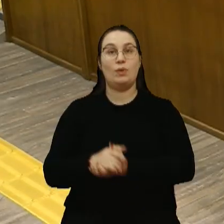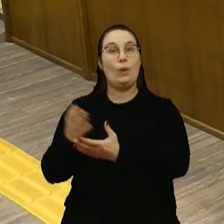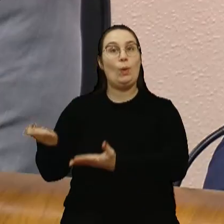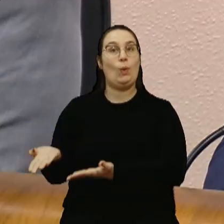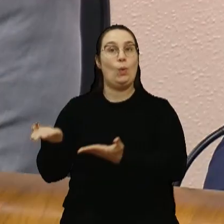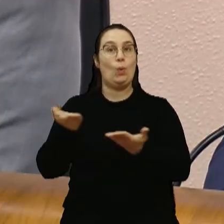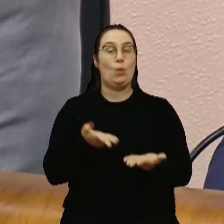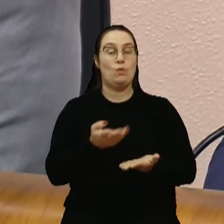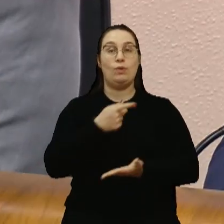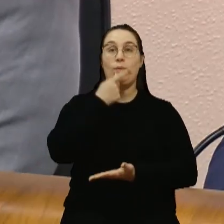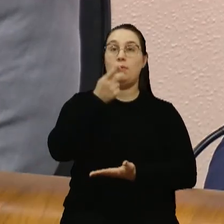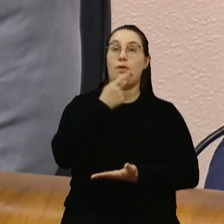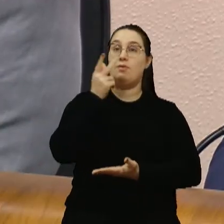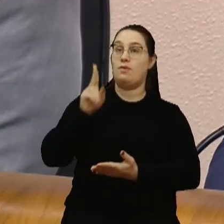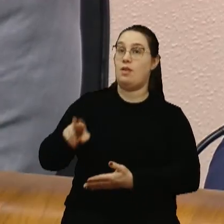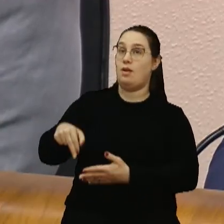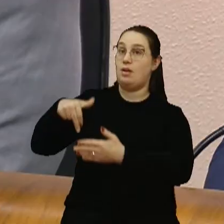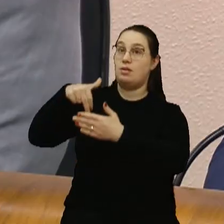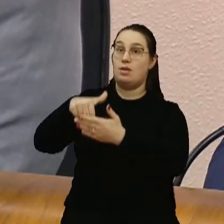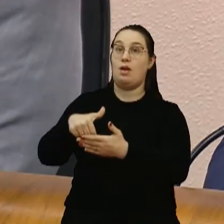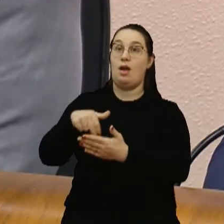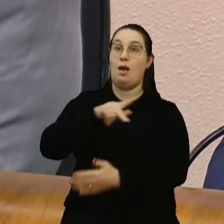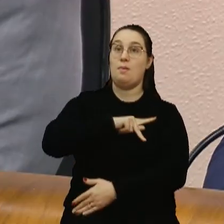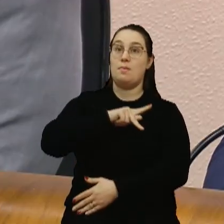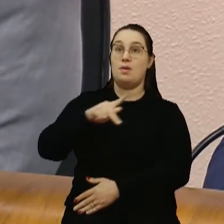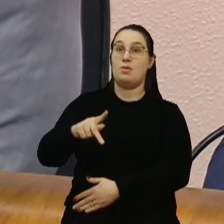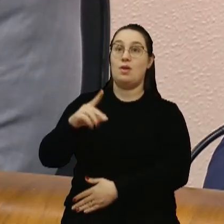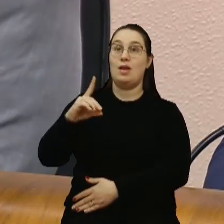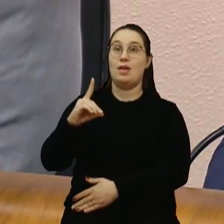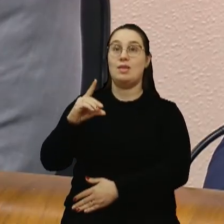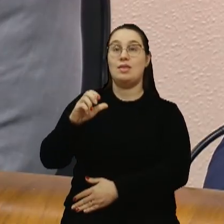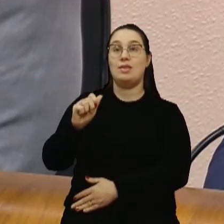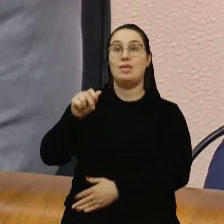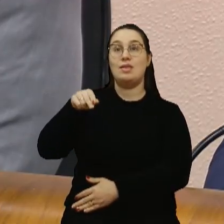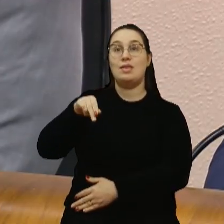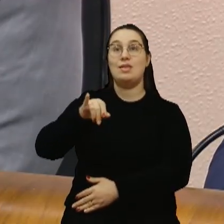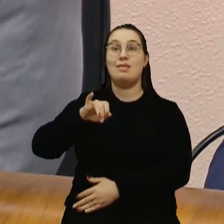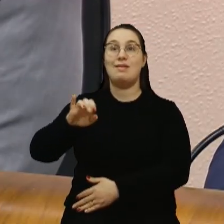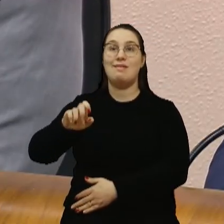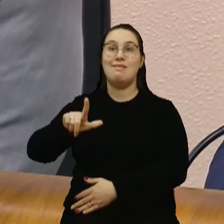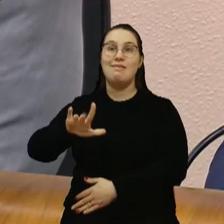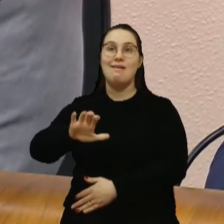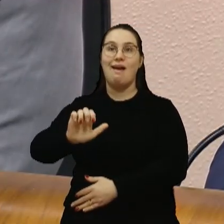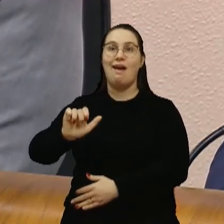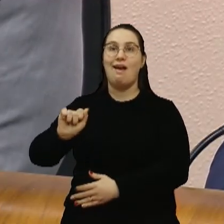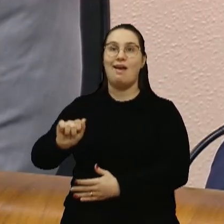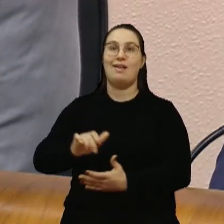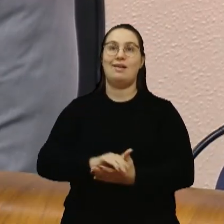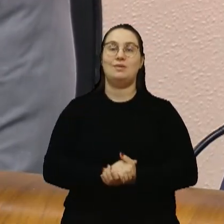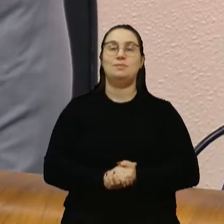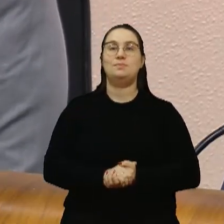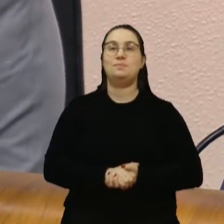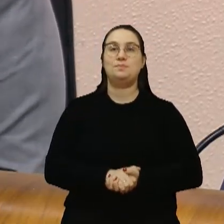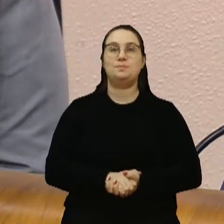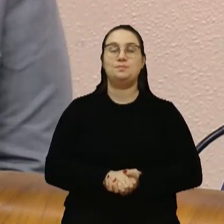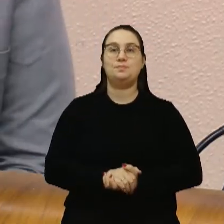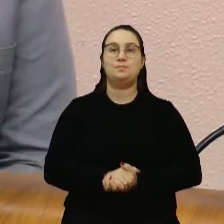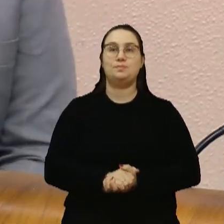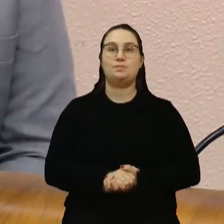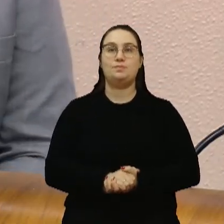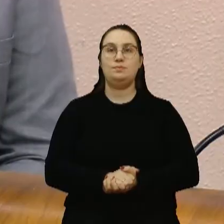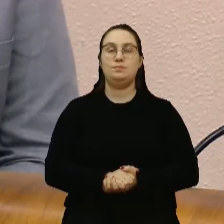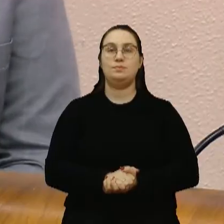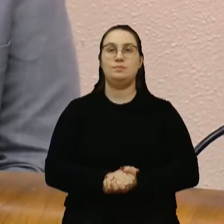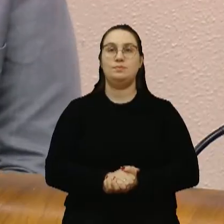Convido para sua manifestação a presidente do Veteran Car Club Serra Gaúcha, doutora Daniela Semin, da